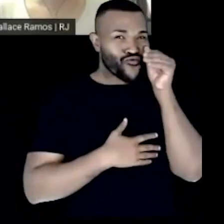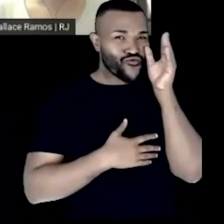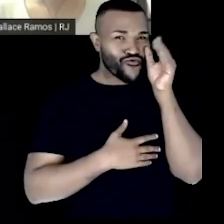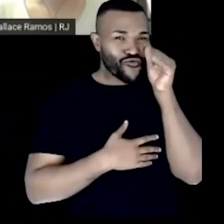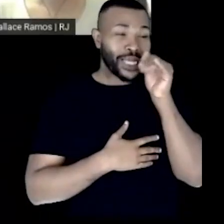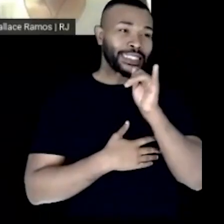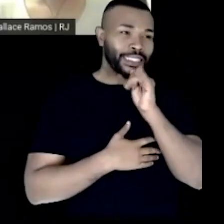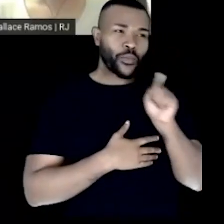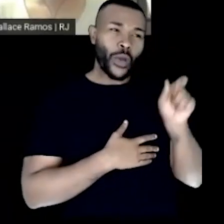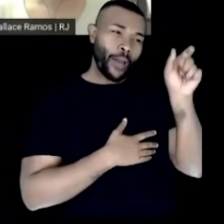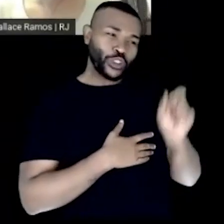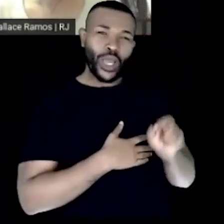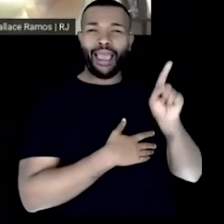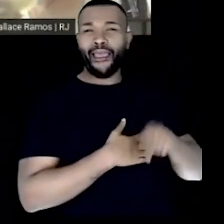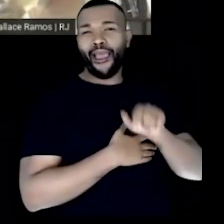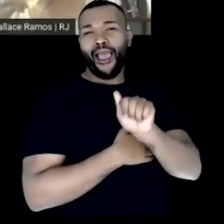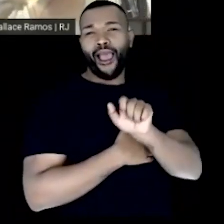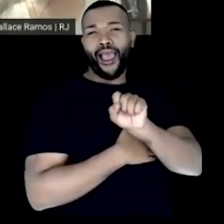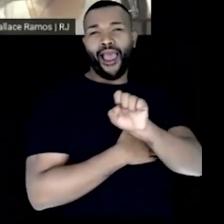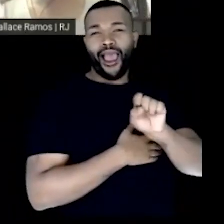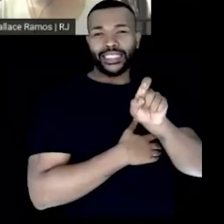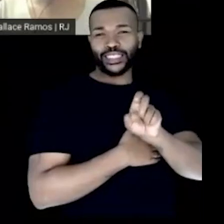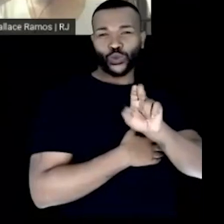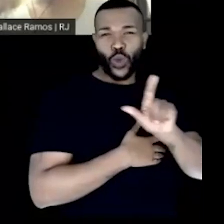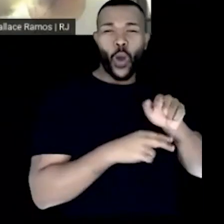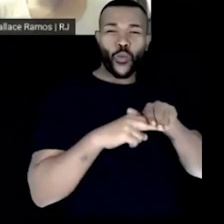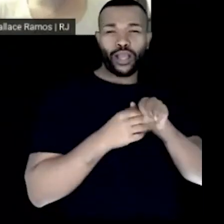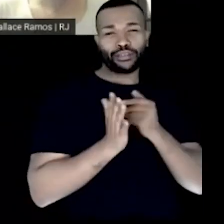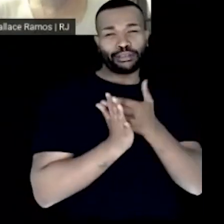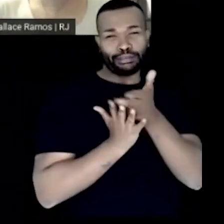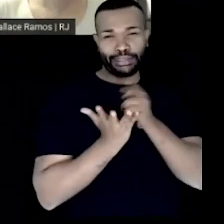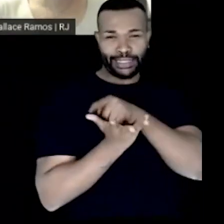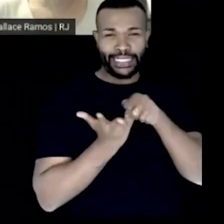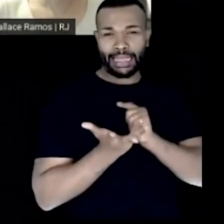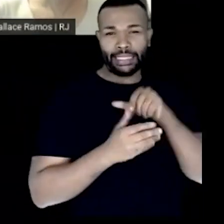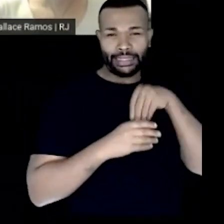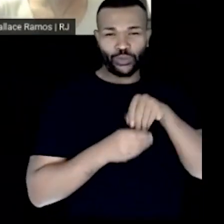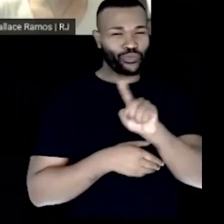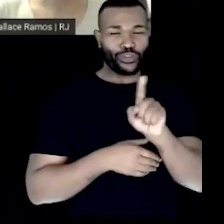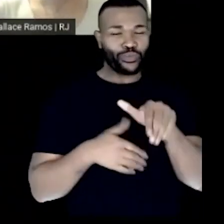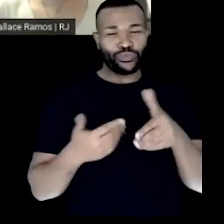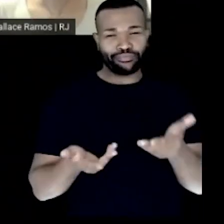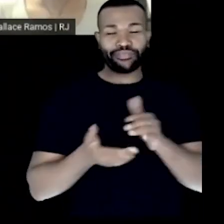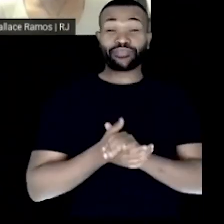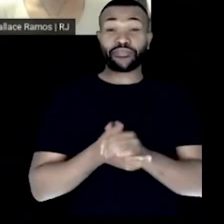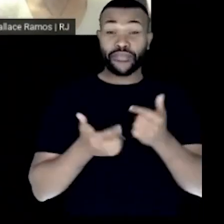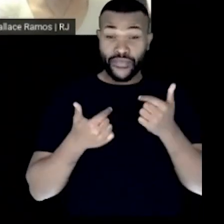mais do que dizer este é um personagem assexual, porque tem a característica A, B e C. Porque